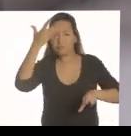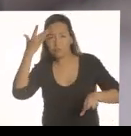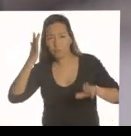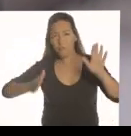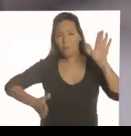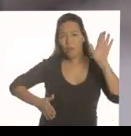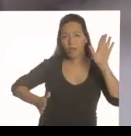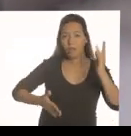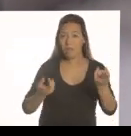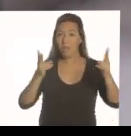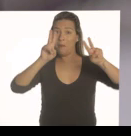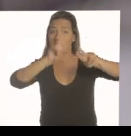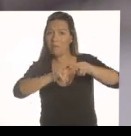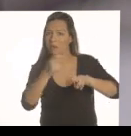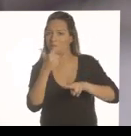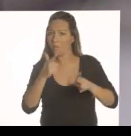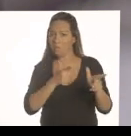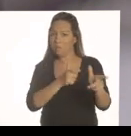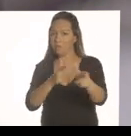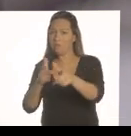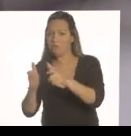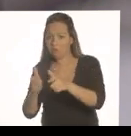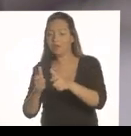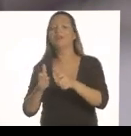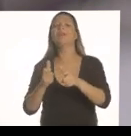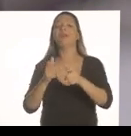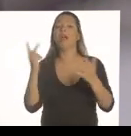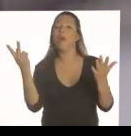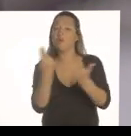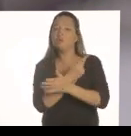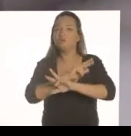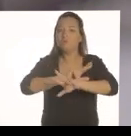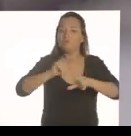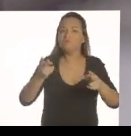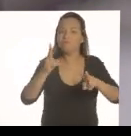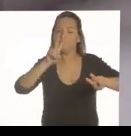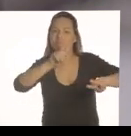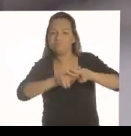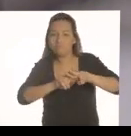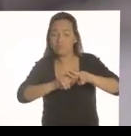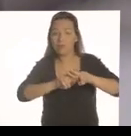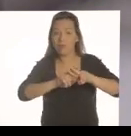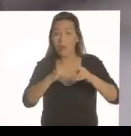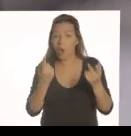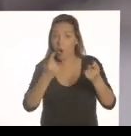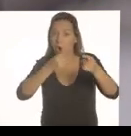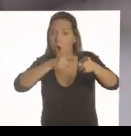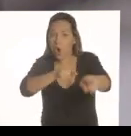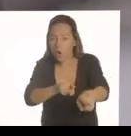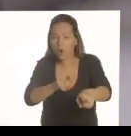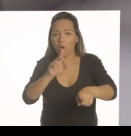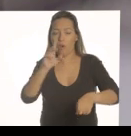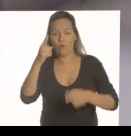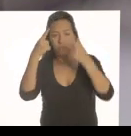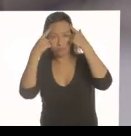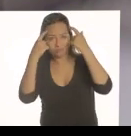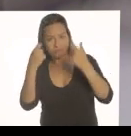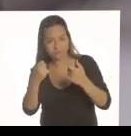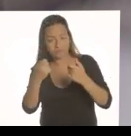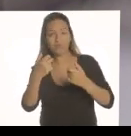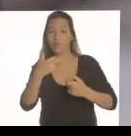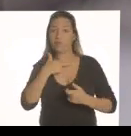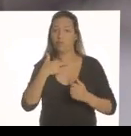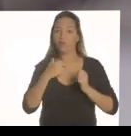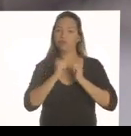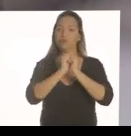um tiro disparado. A maior derrota do crime organizado na história do Rio de Janeiro. Agora, para enfrentar o crime, não dá para governar